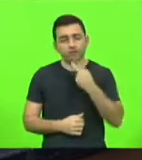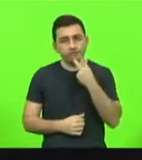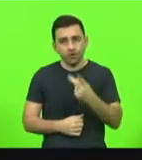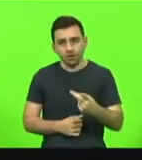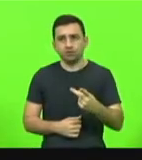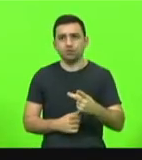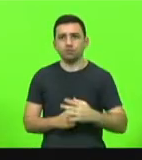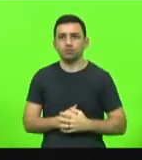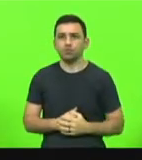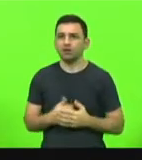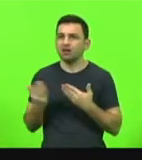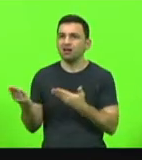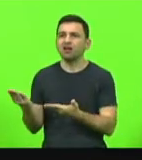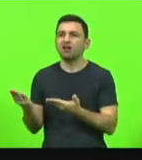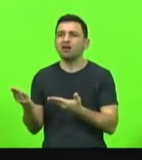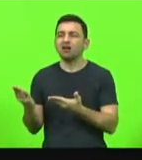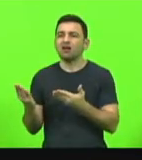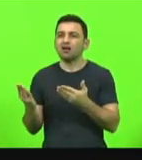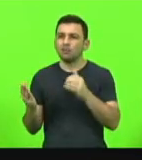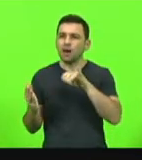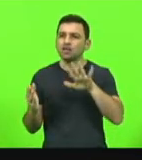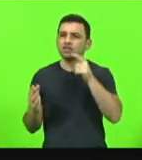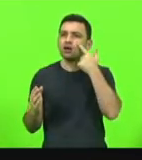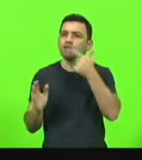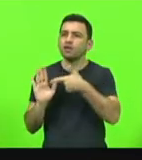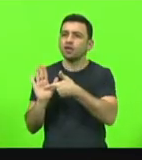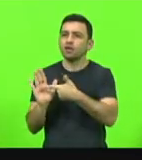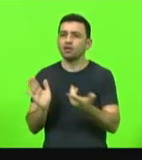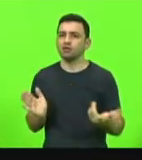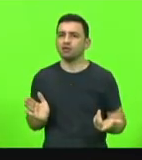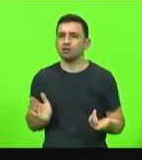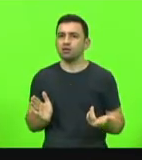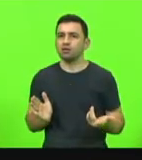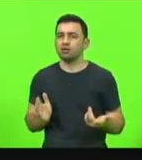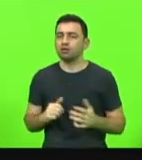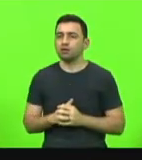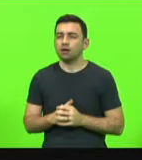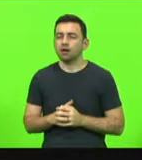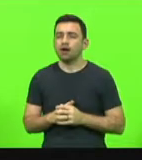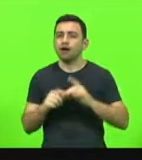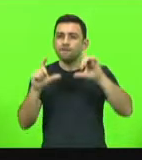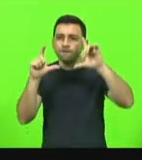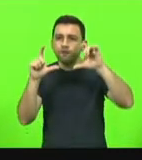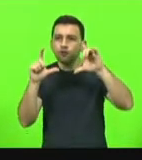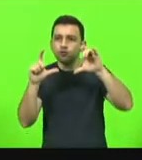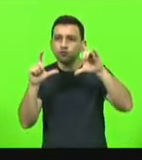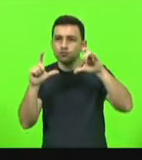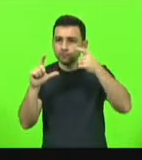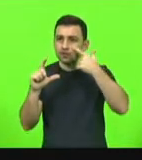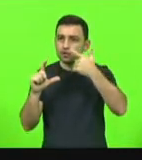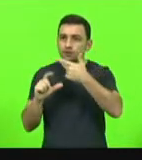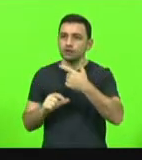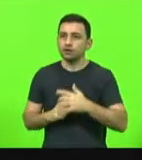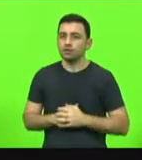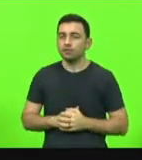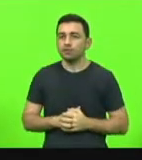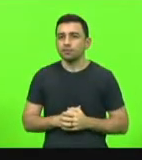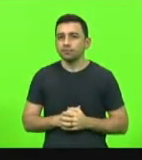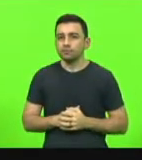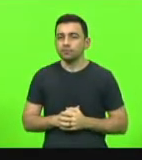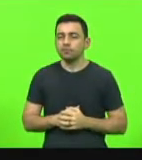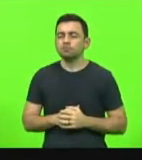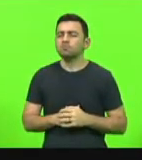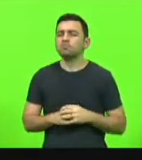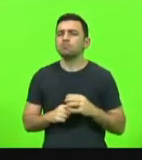a imagem, gente, olha só a imagem de um troller, olha a foto que o pessoal fez. Isso é